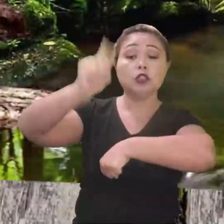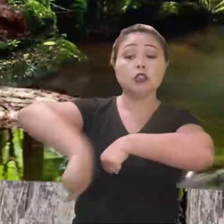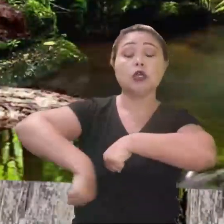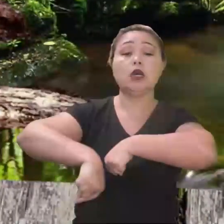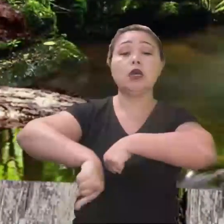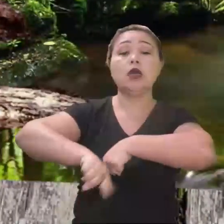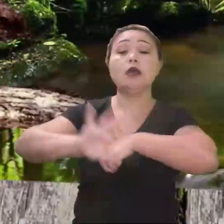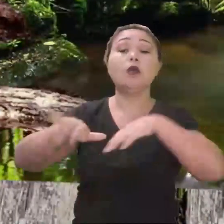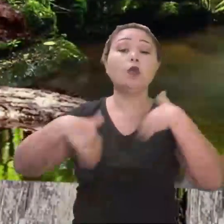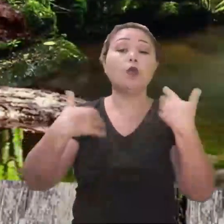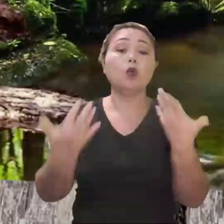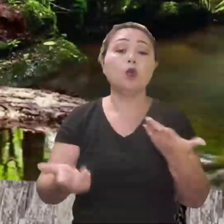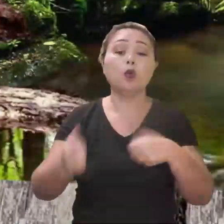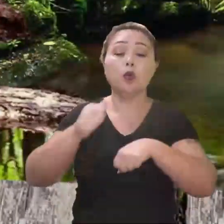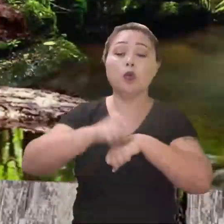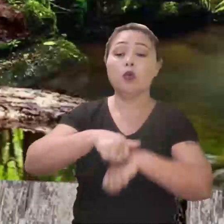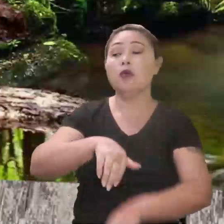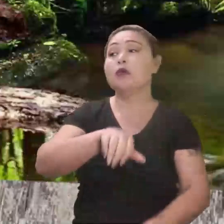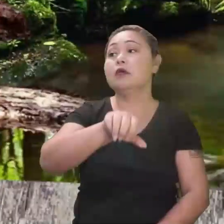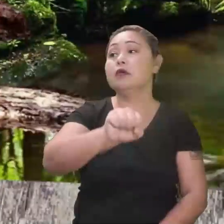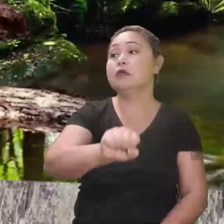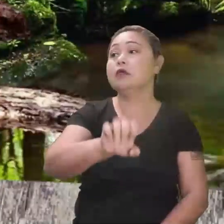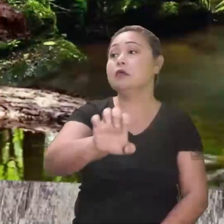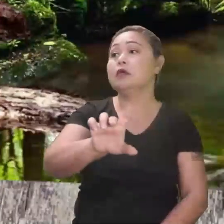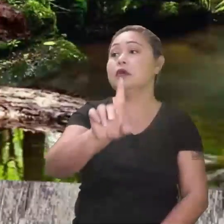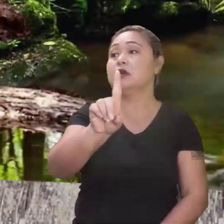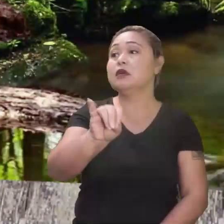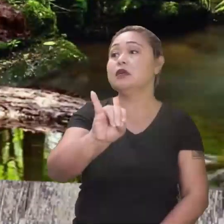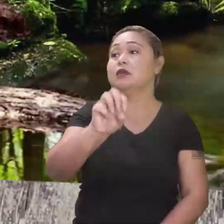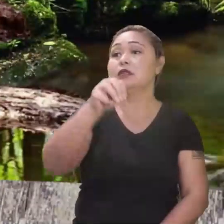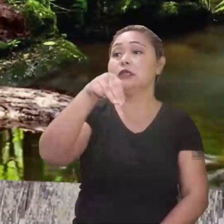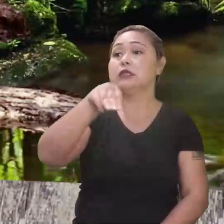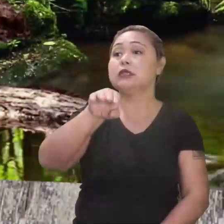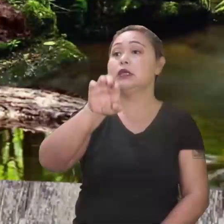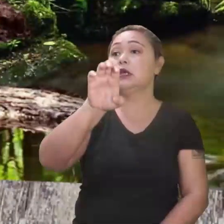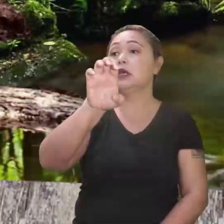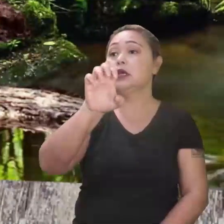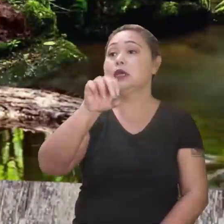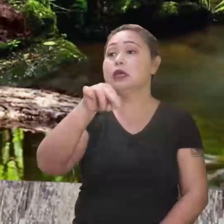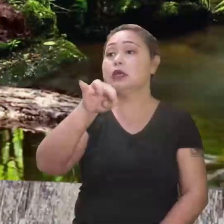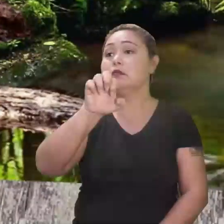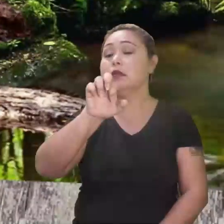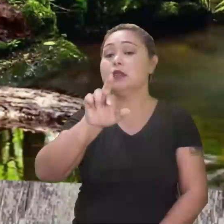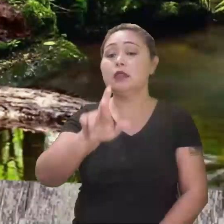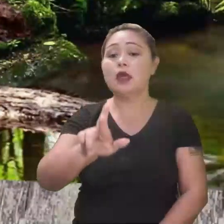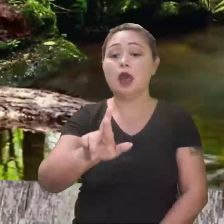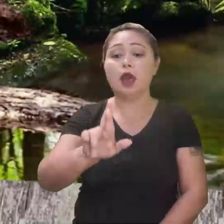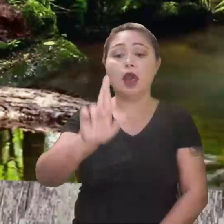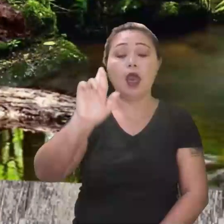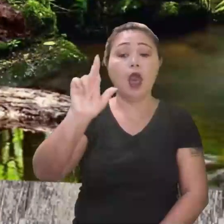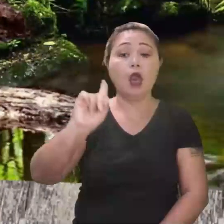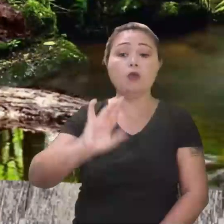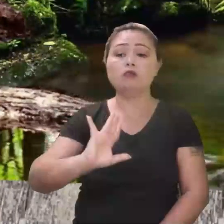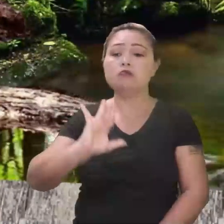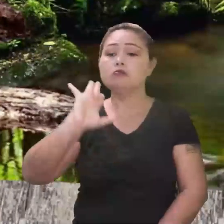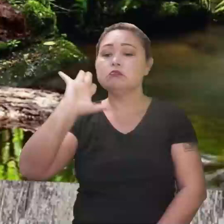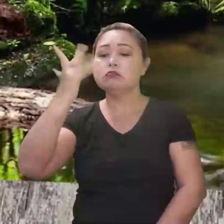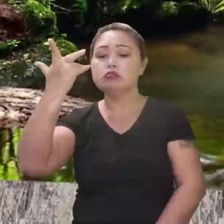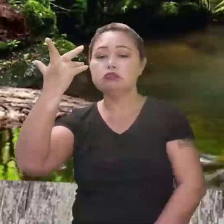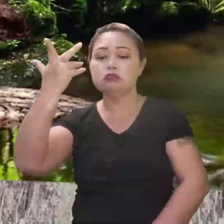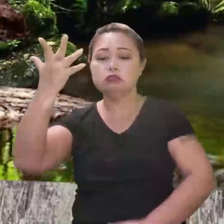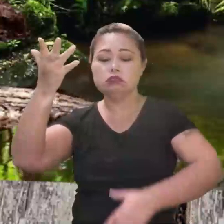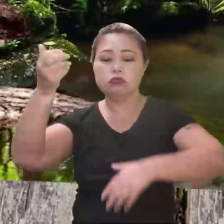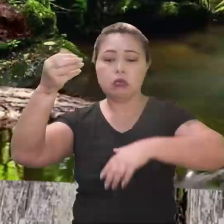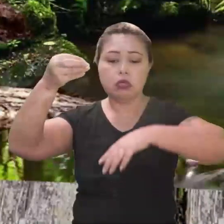fóssil, quem é? A rocha sedimentar. Tá? Então, eventos repentinos,